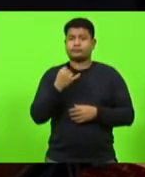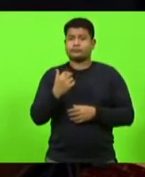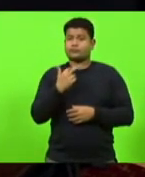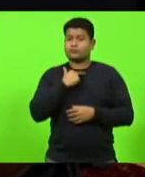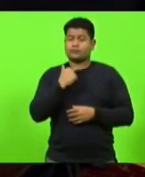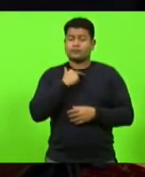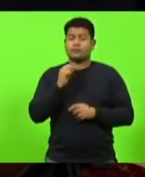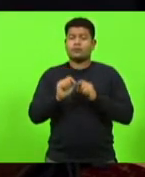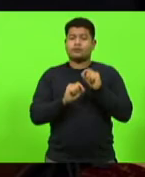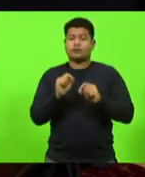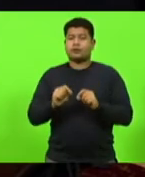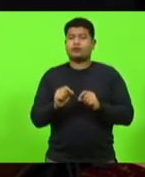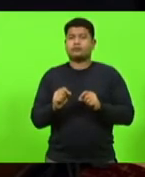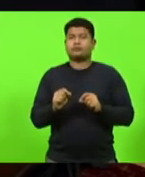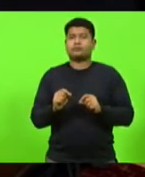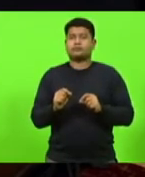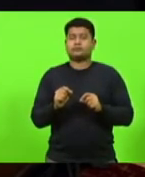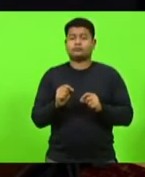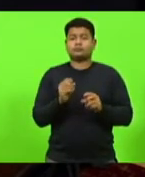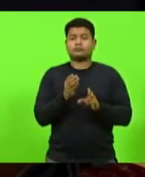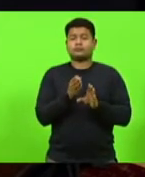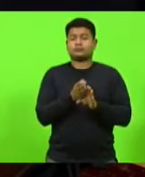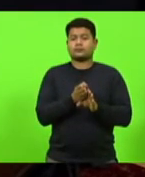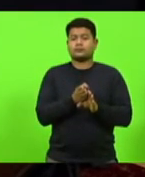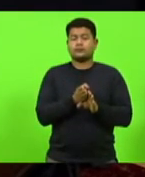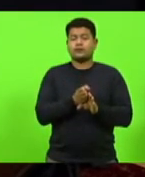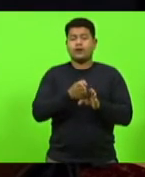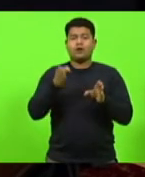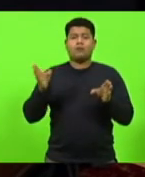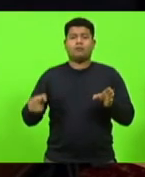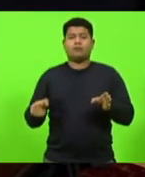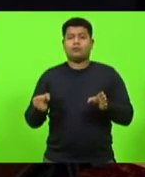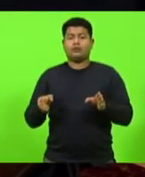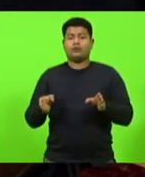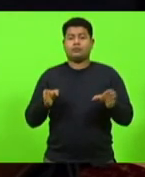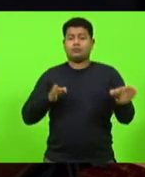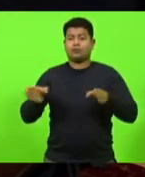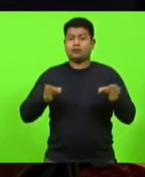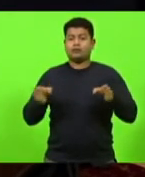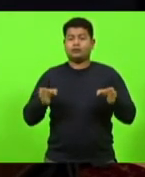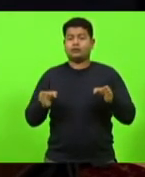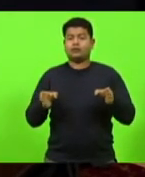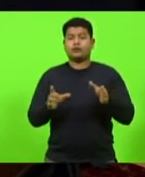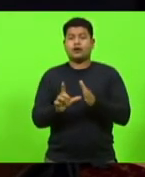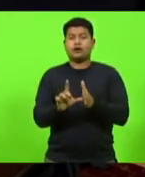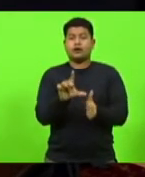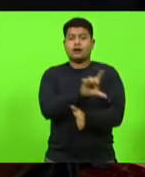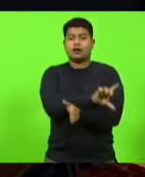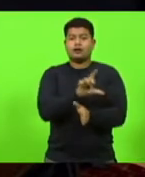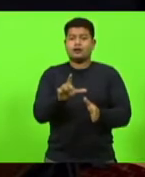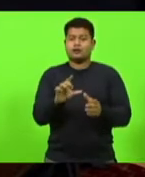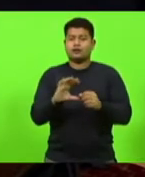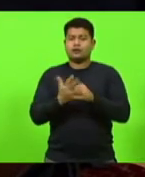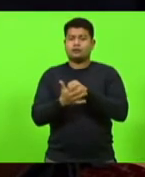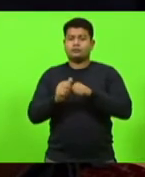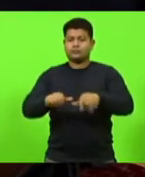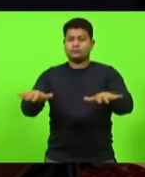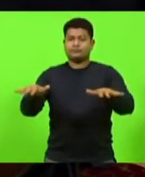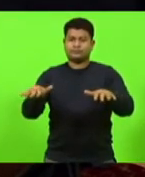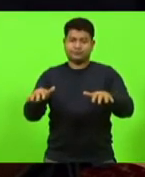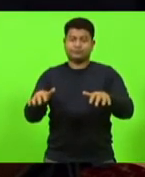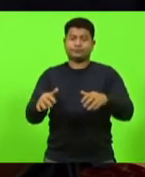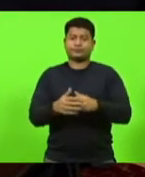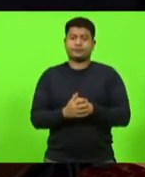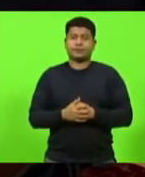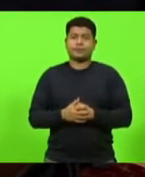ser estendido para um período fora da pandemia, a partir do mês de março. Não